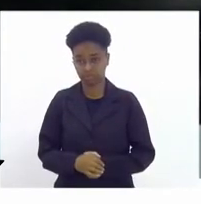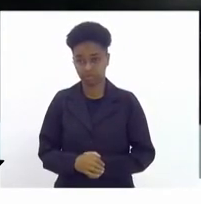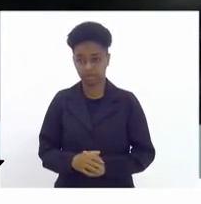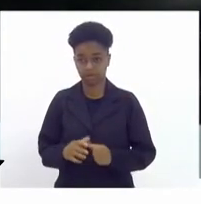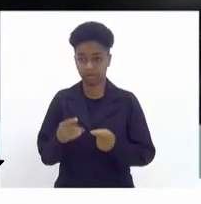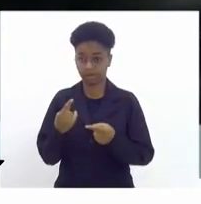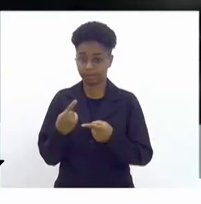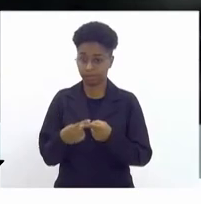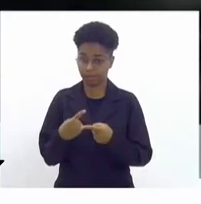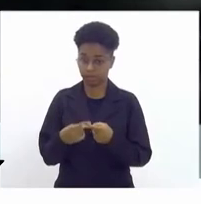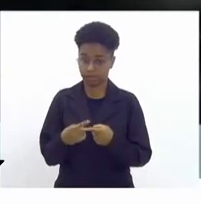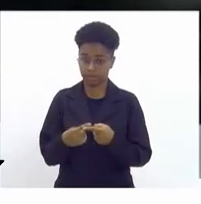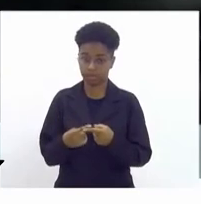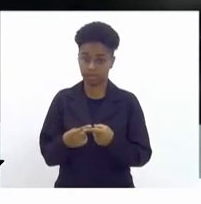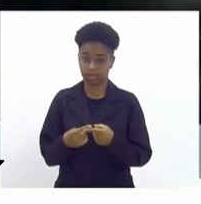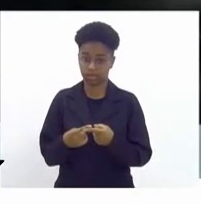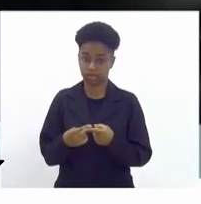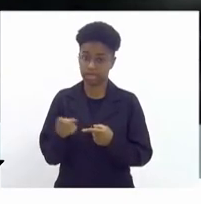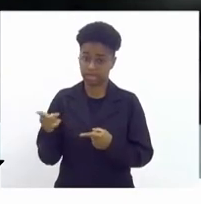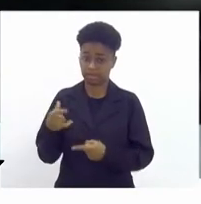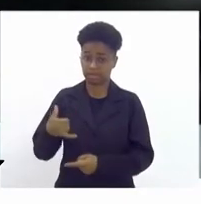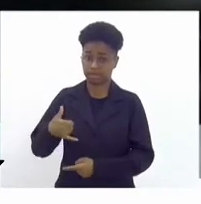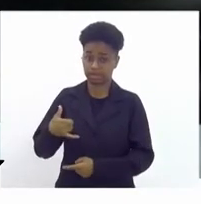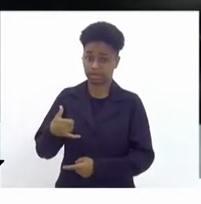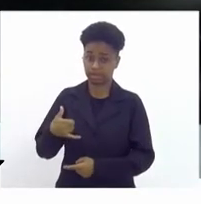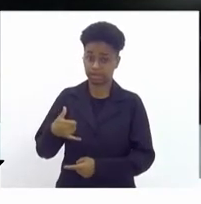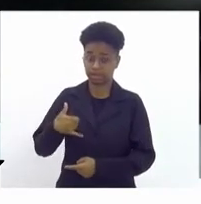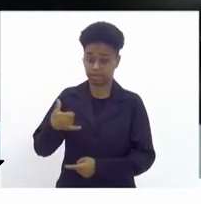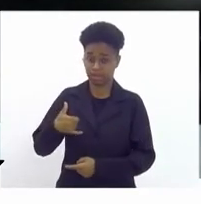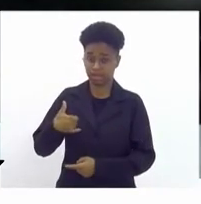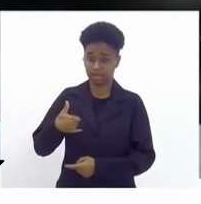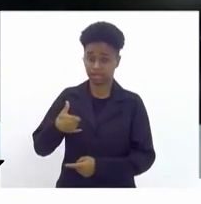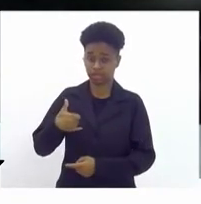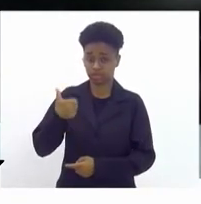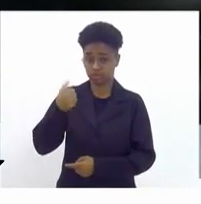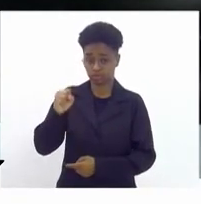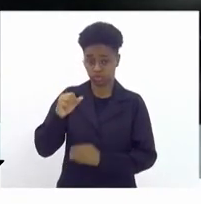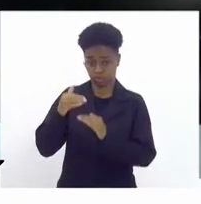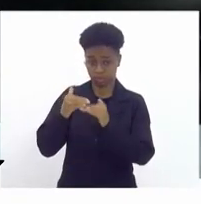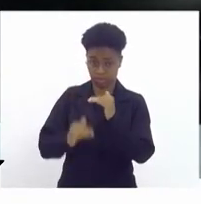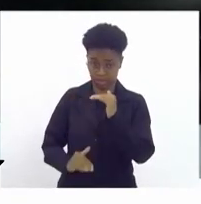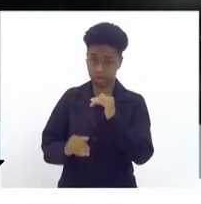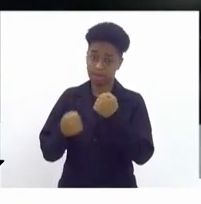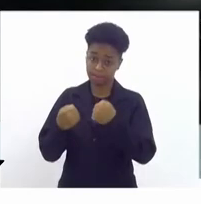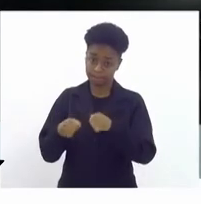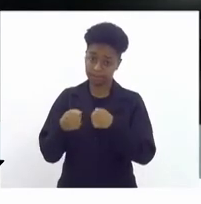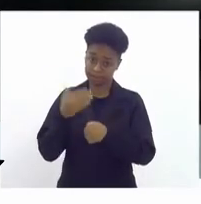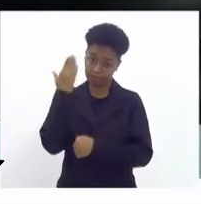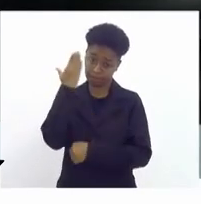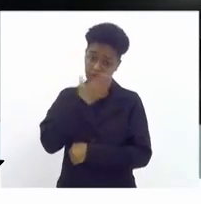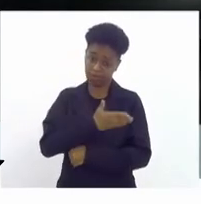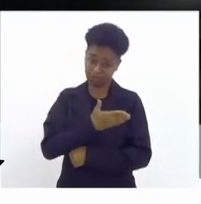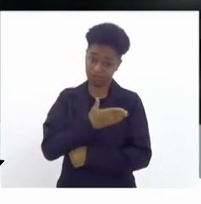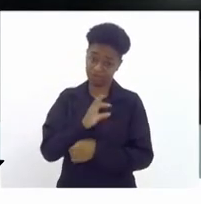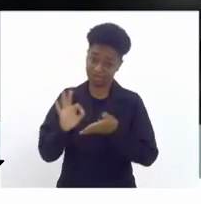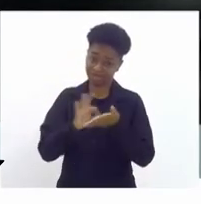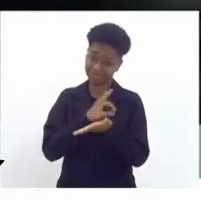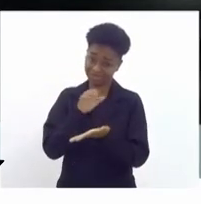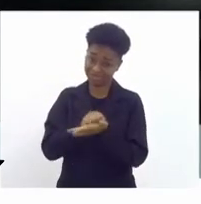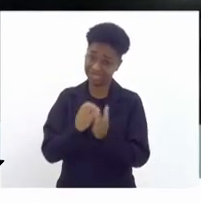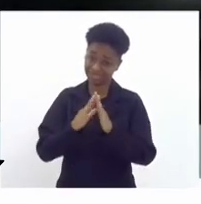porque ele é menor de 18, é um atleta de futebol, então vai ter que comprovar que matrícula